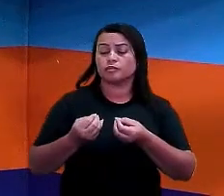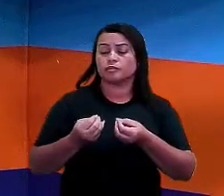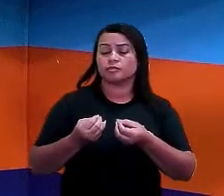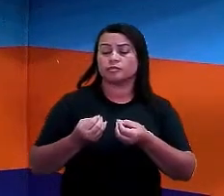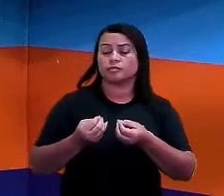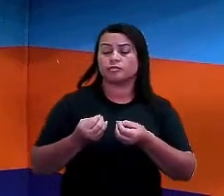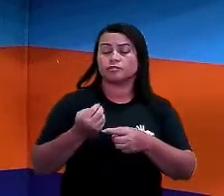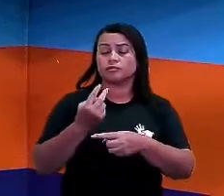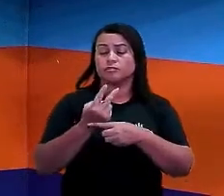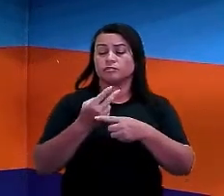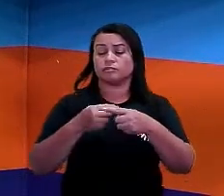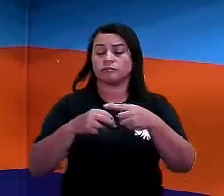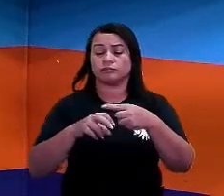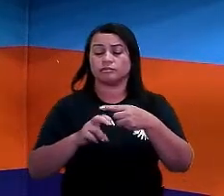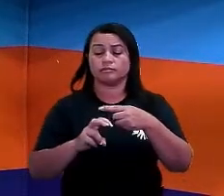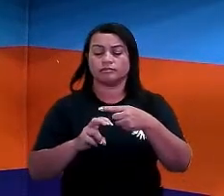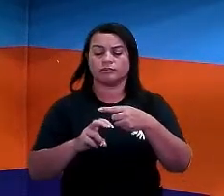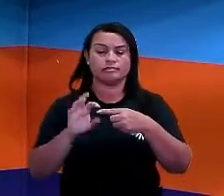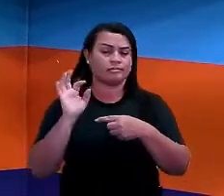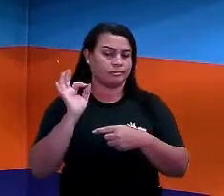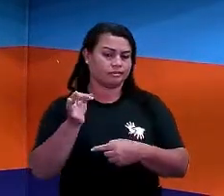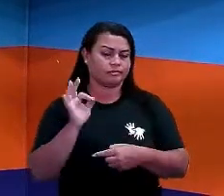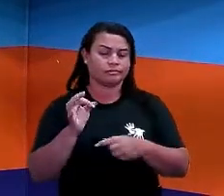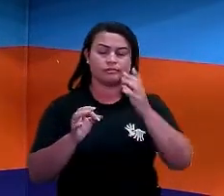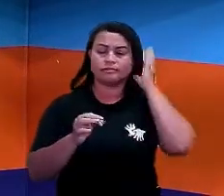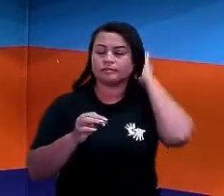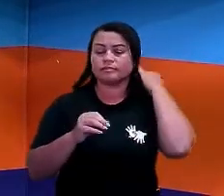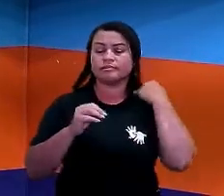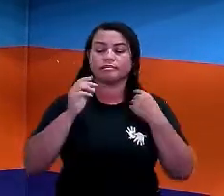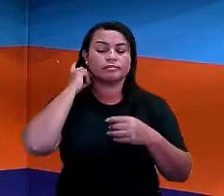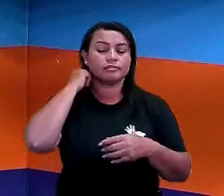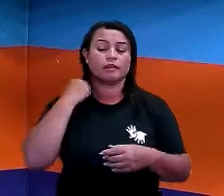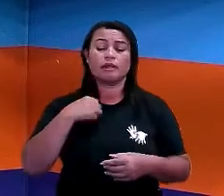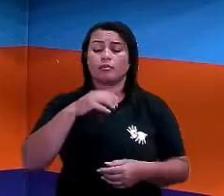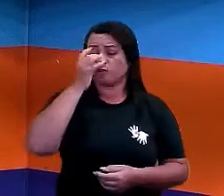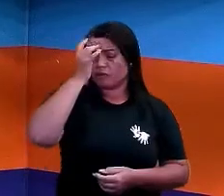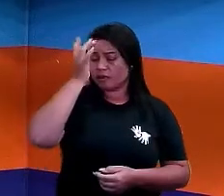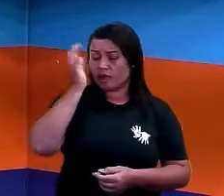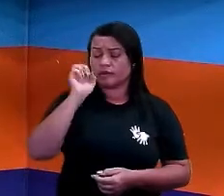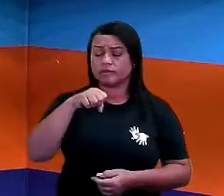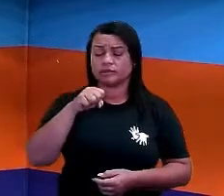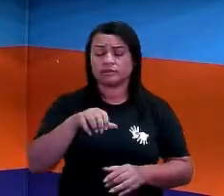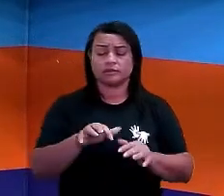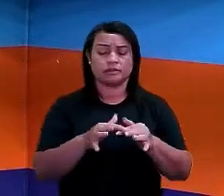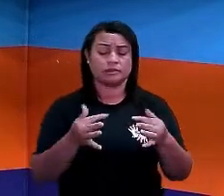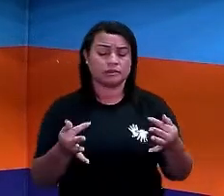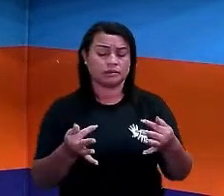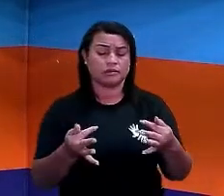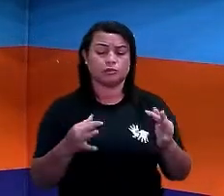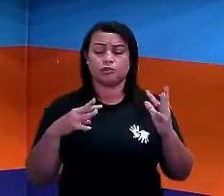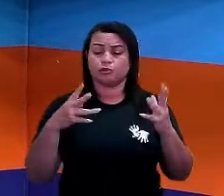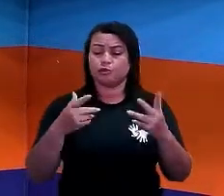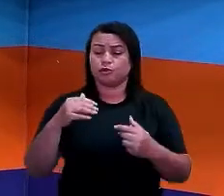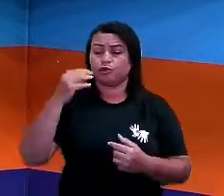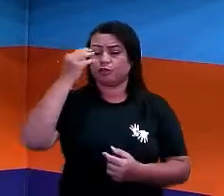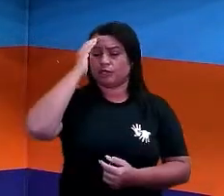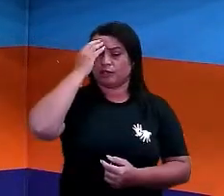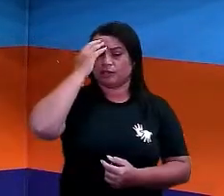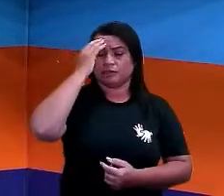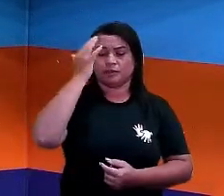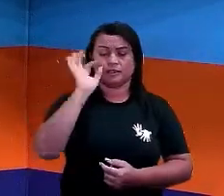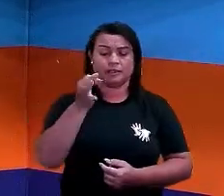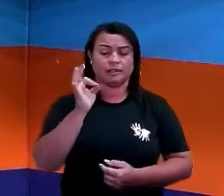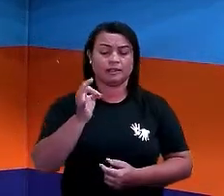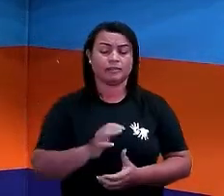leio 2/5, tá certo? Ó, tudo muito fácil, tudo muito simples, tá? Todo mundo entendendo, tenho